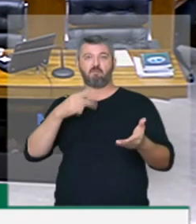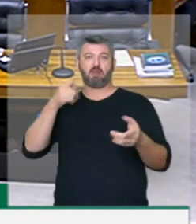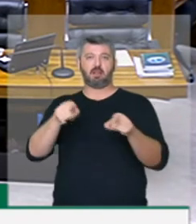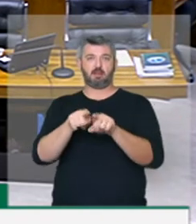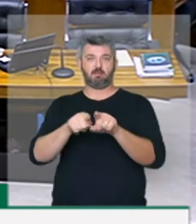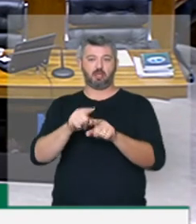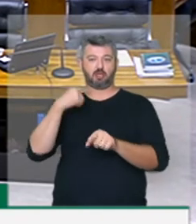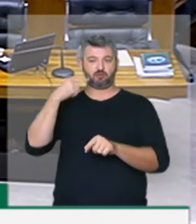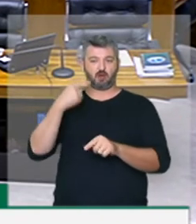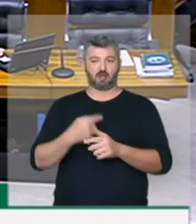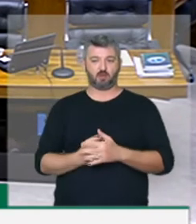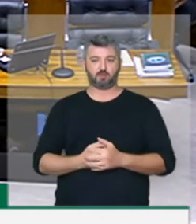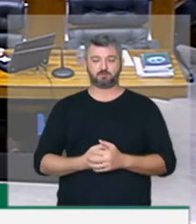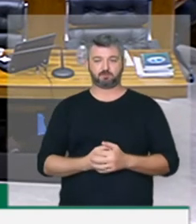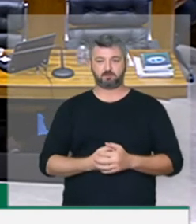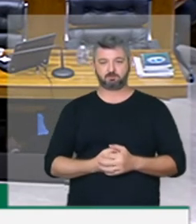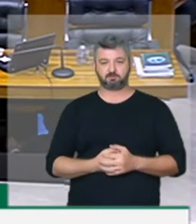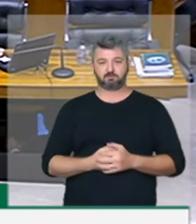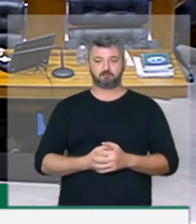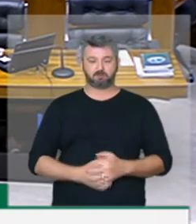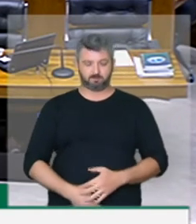Ele está virtualmente.